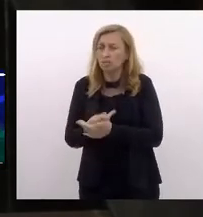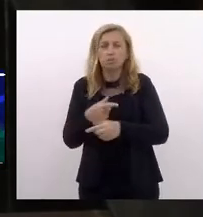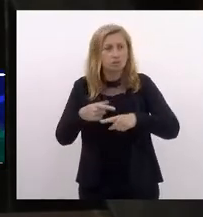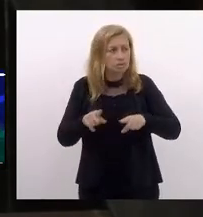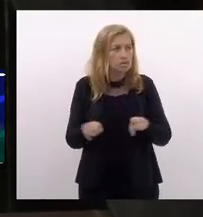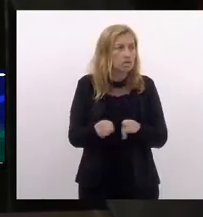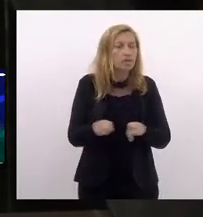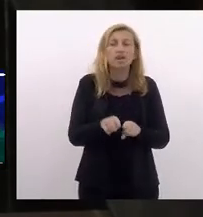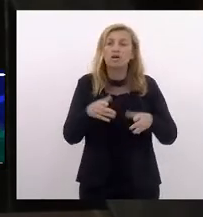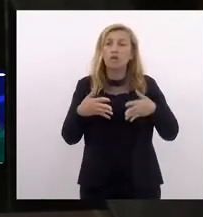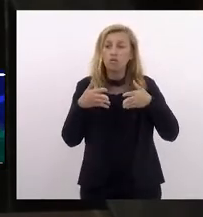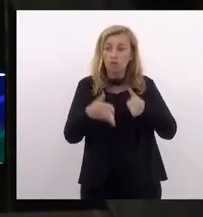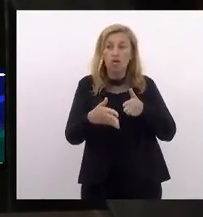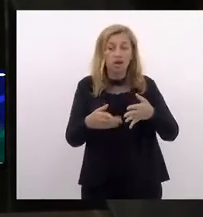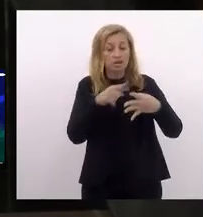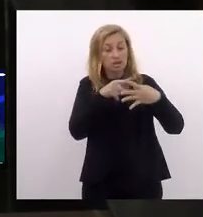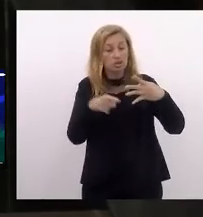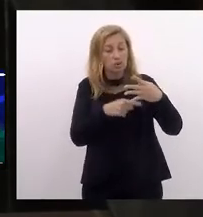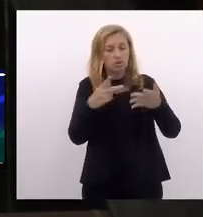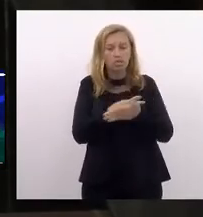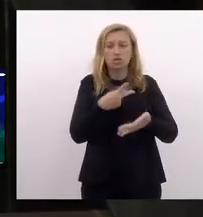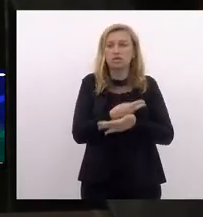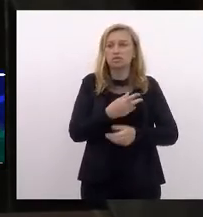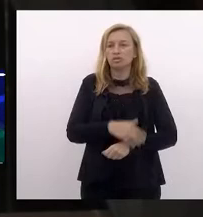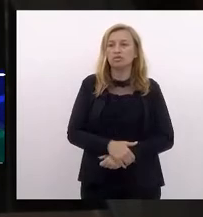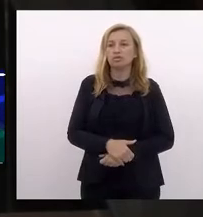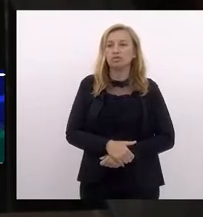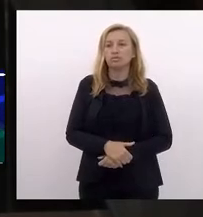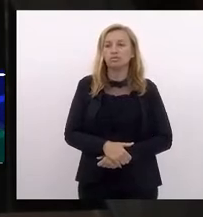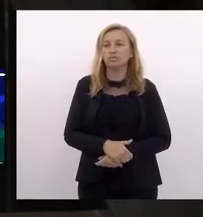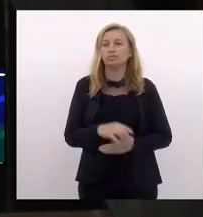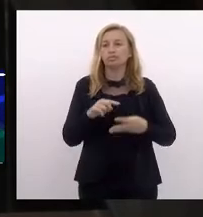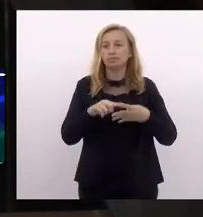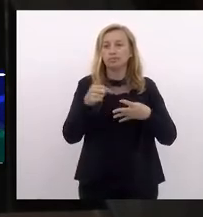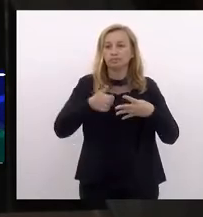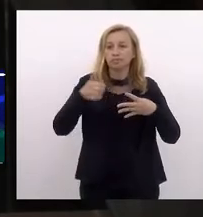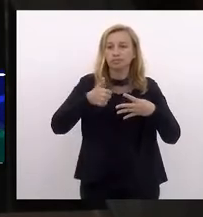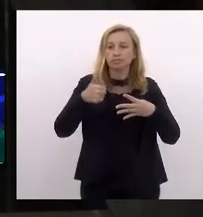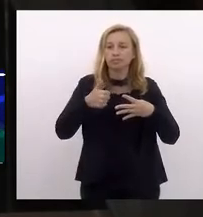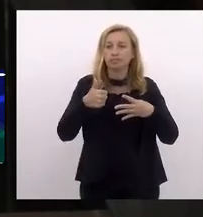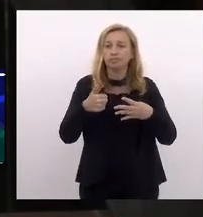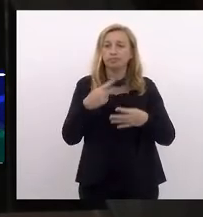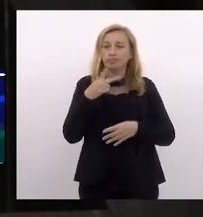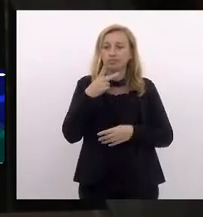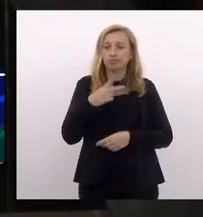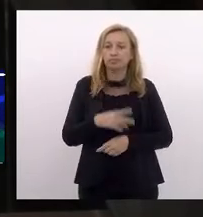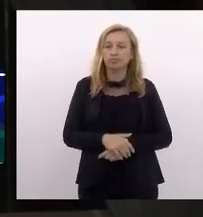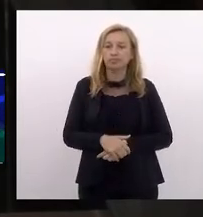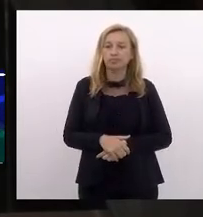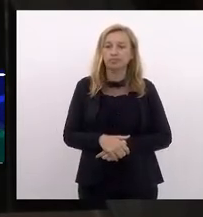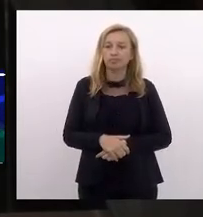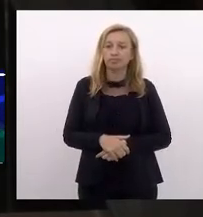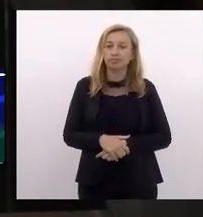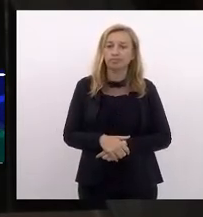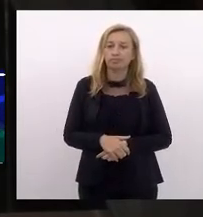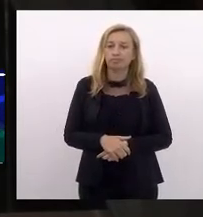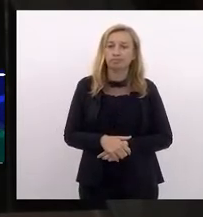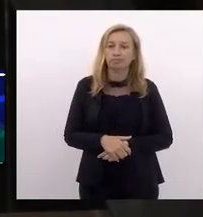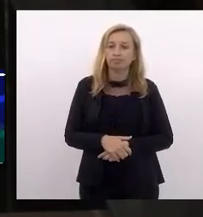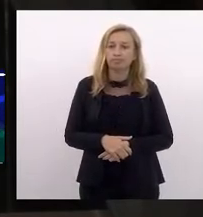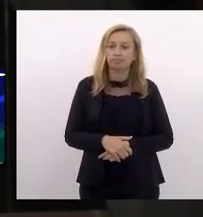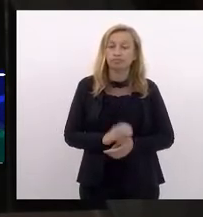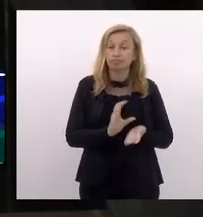mas eu não vamos fixar nessas quatro e regularidade a primeira delas diz respeito à execução